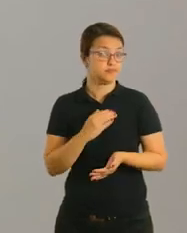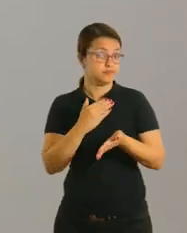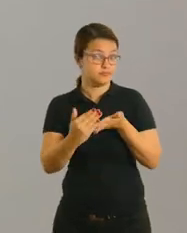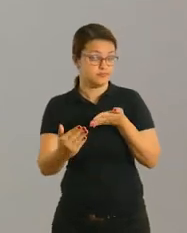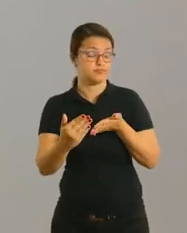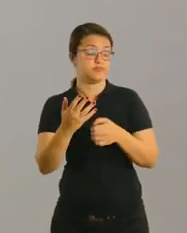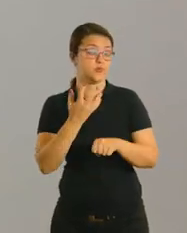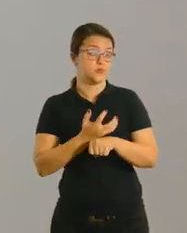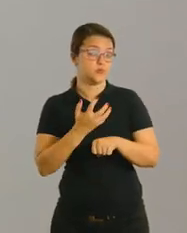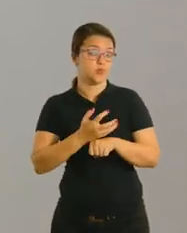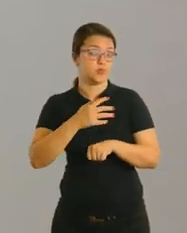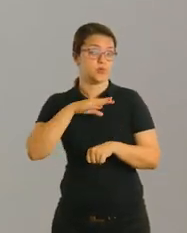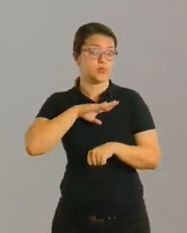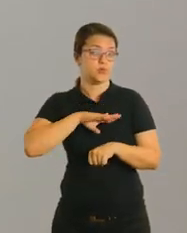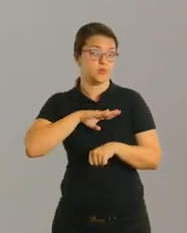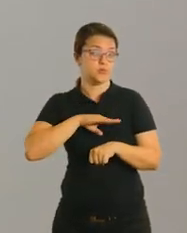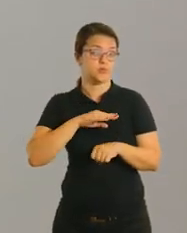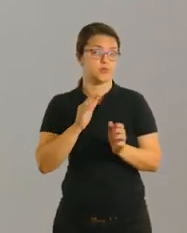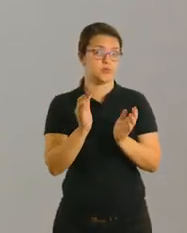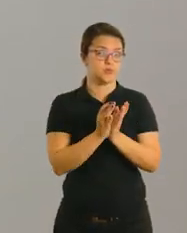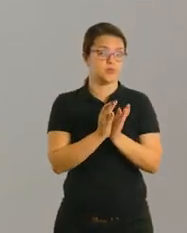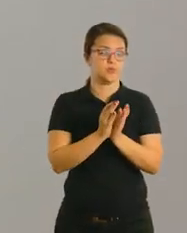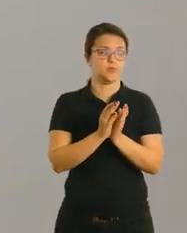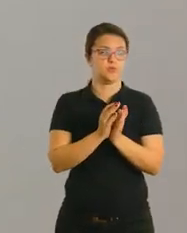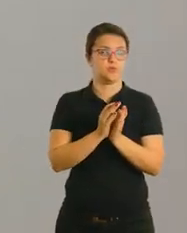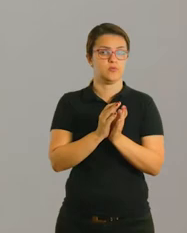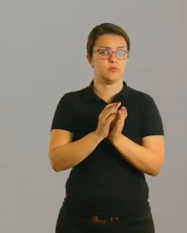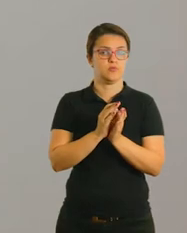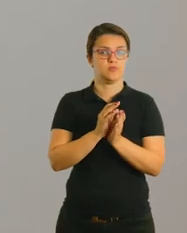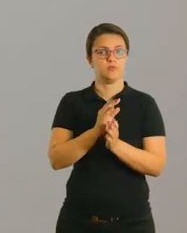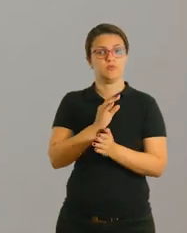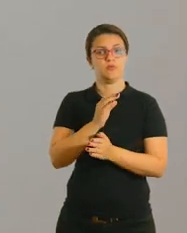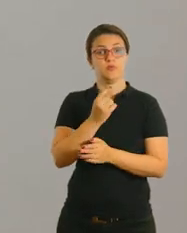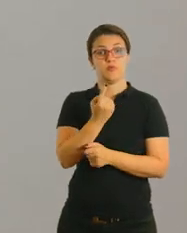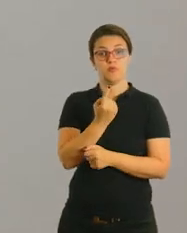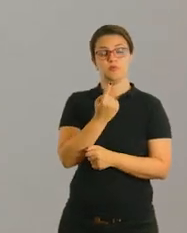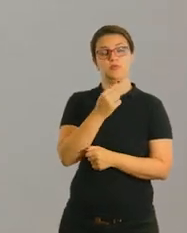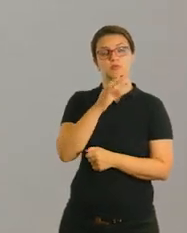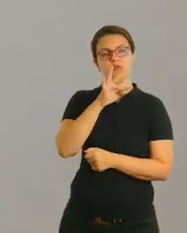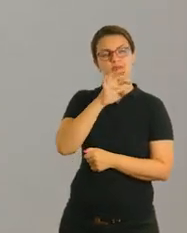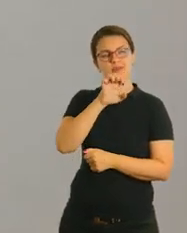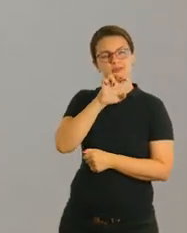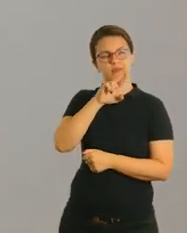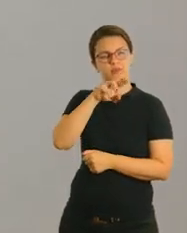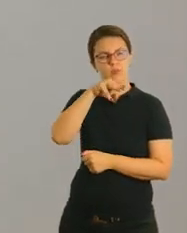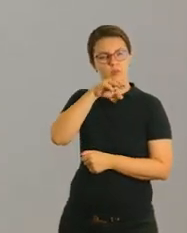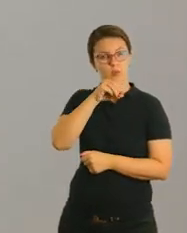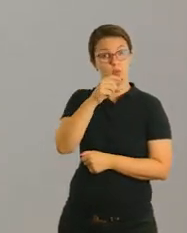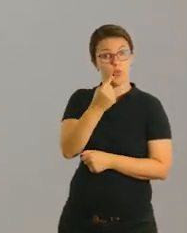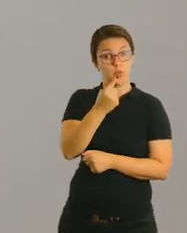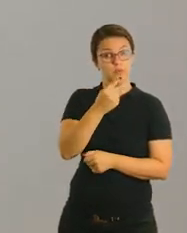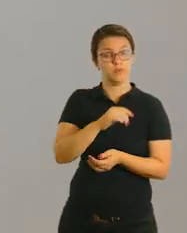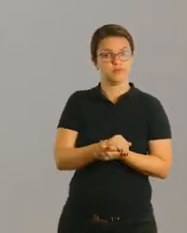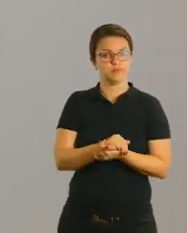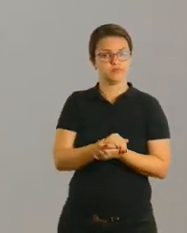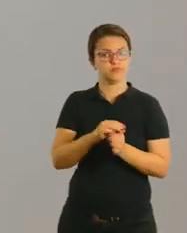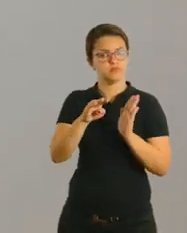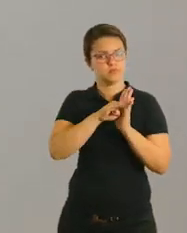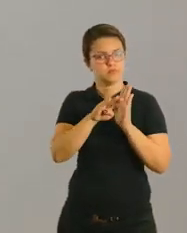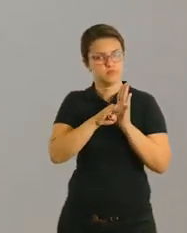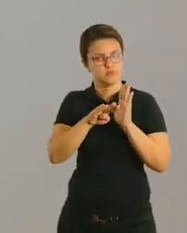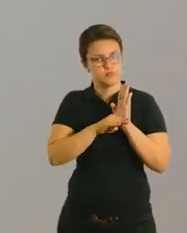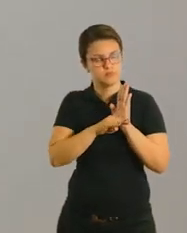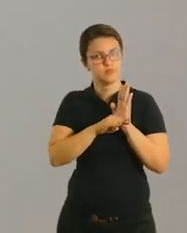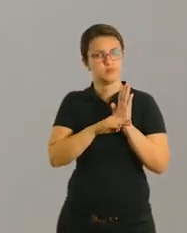disciplina de português, os alunos do termo 1 irão clicar no link que aparece lá na rotina de